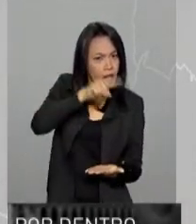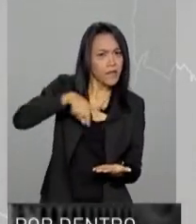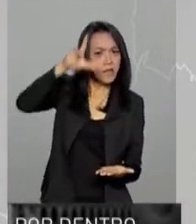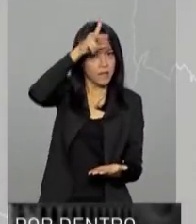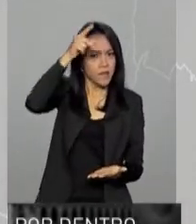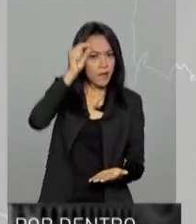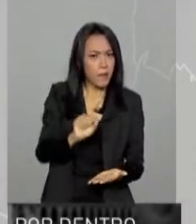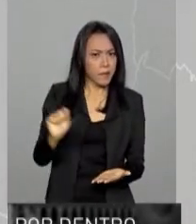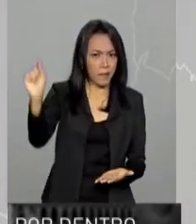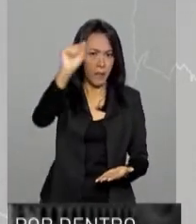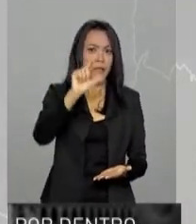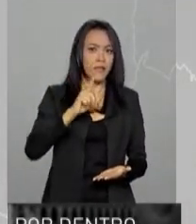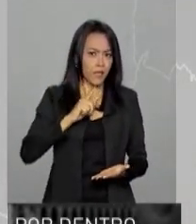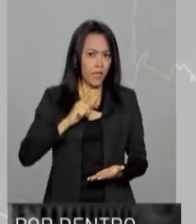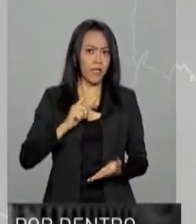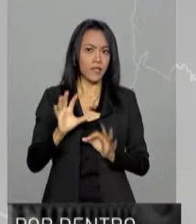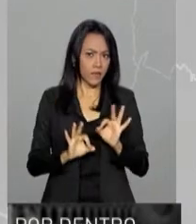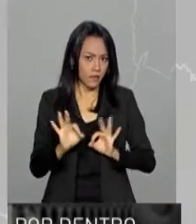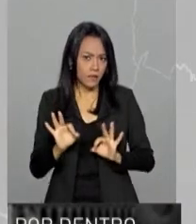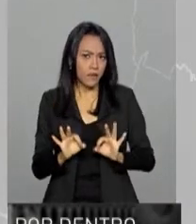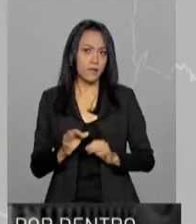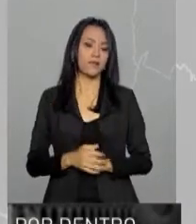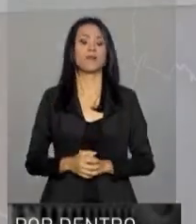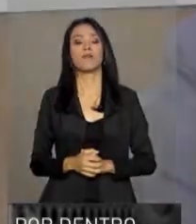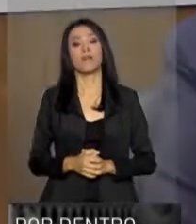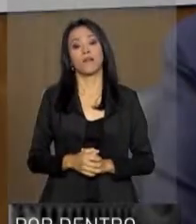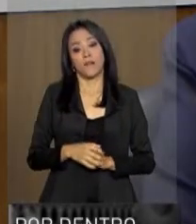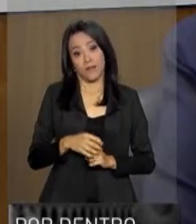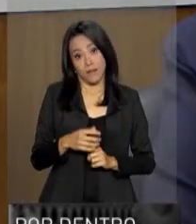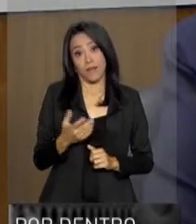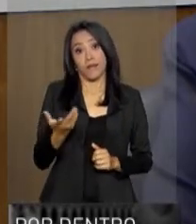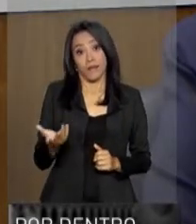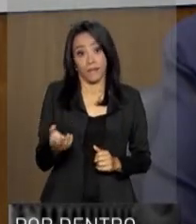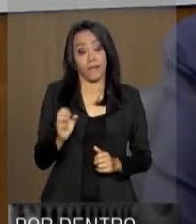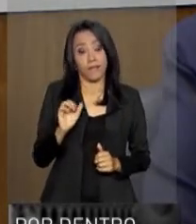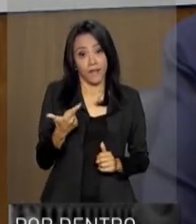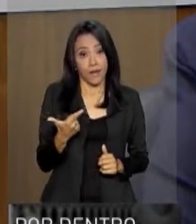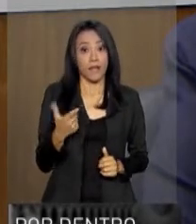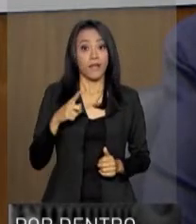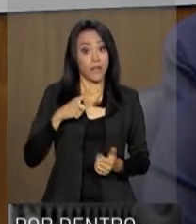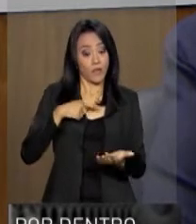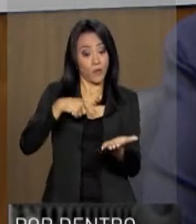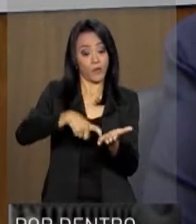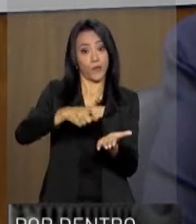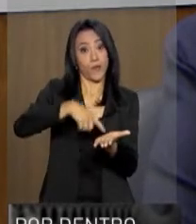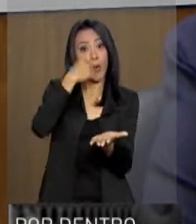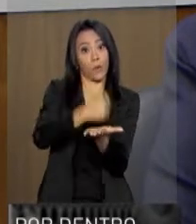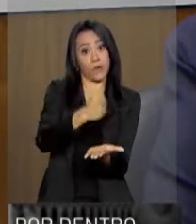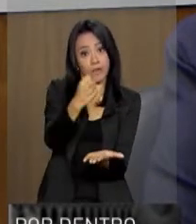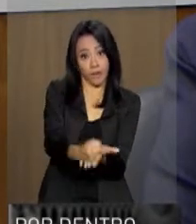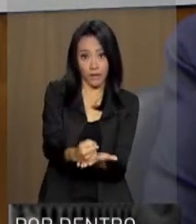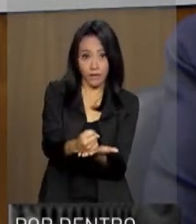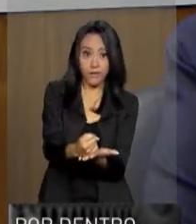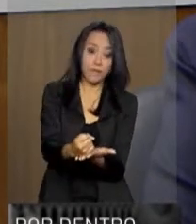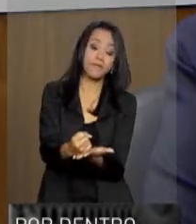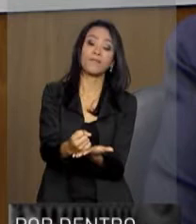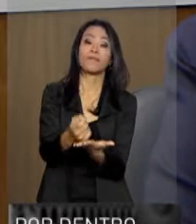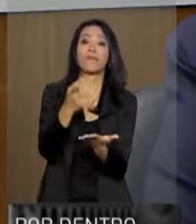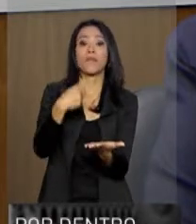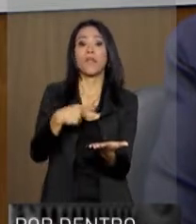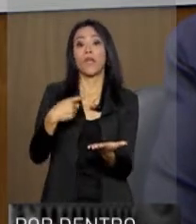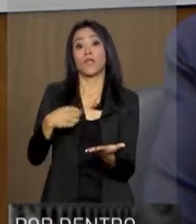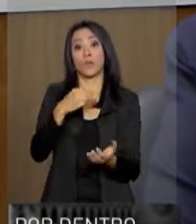brigado pela pergunta é evidente que existe uma relação contratual do ministério com a empresa